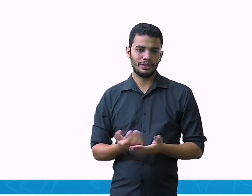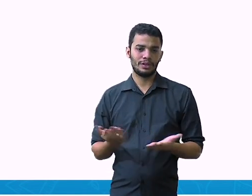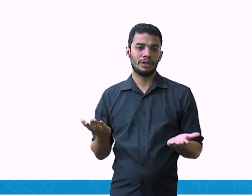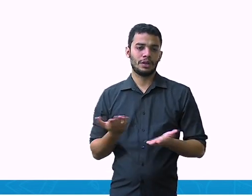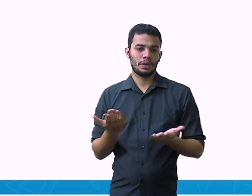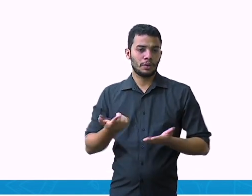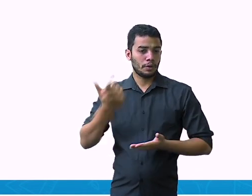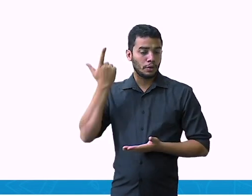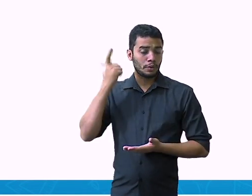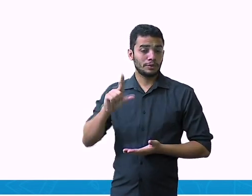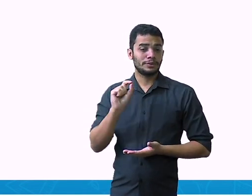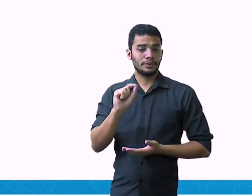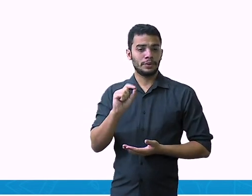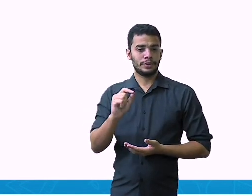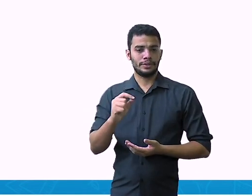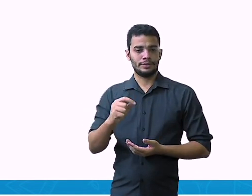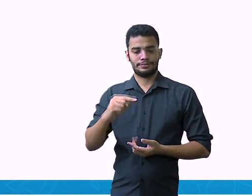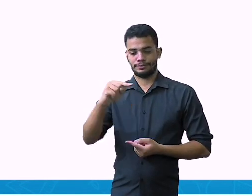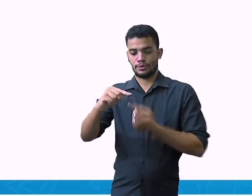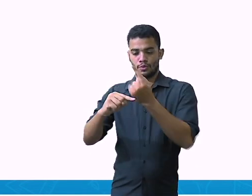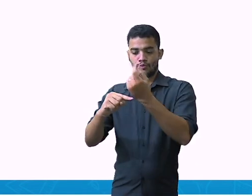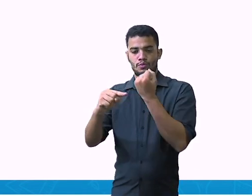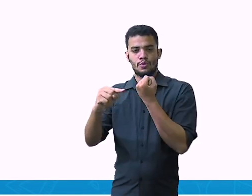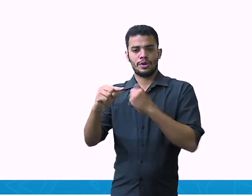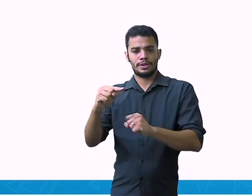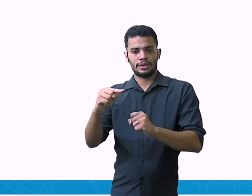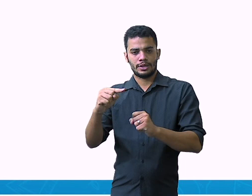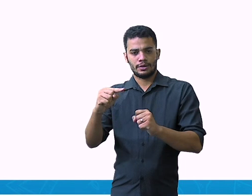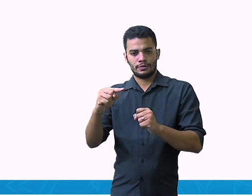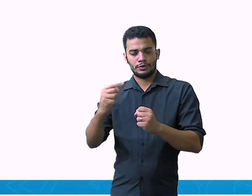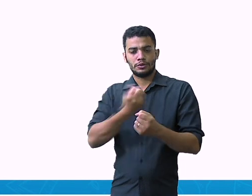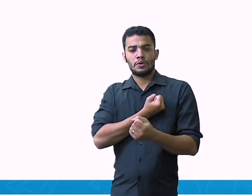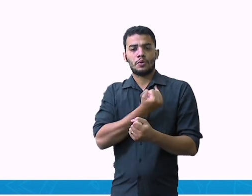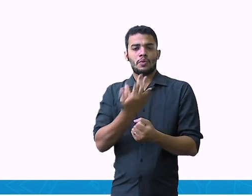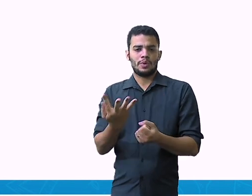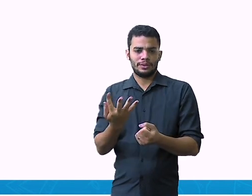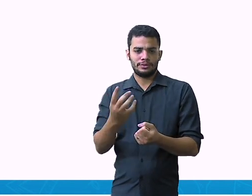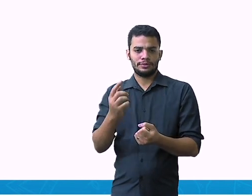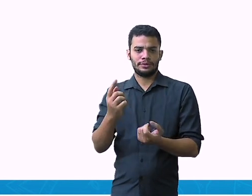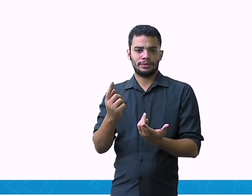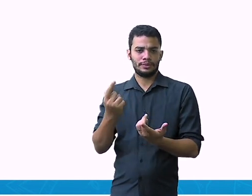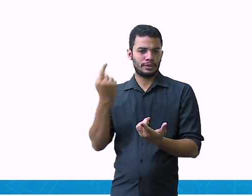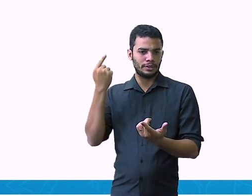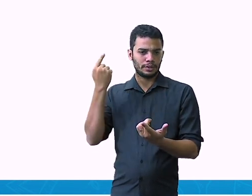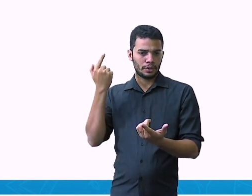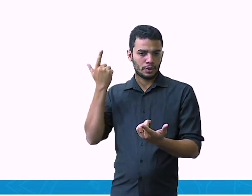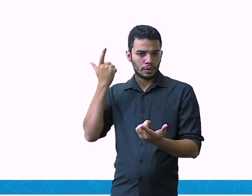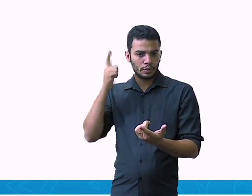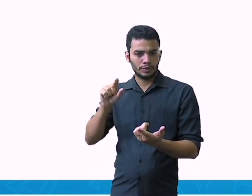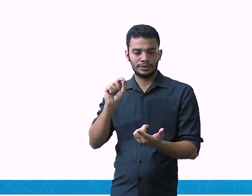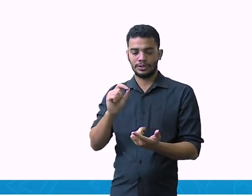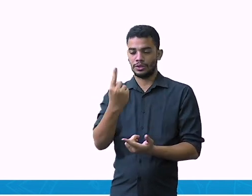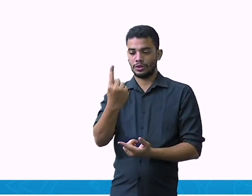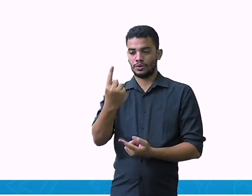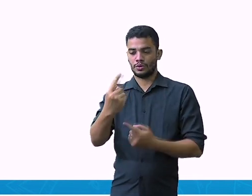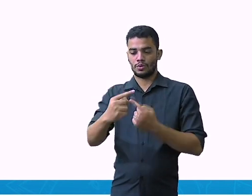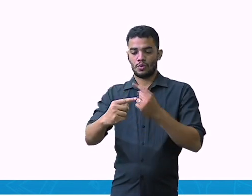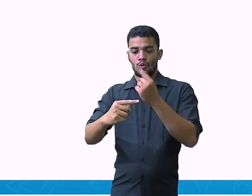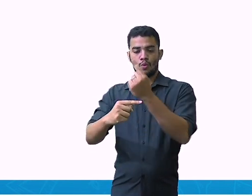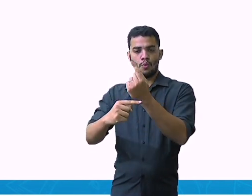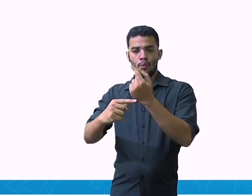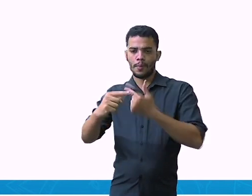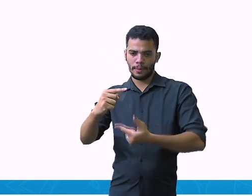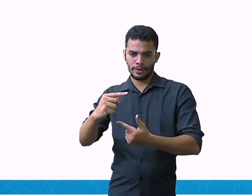em vermelho, eu precisei para conseguir 1/2? Eu precisei de 1, 2, 3,